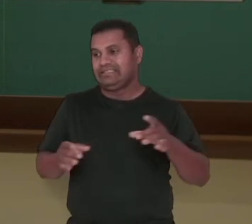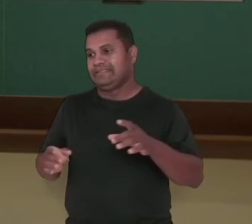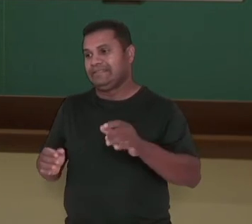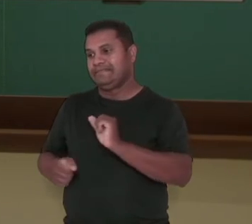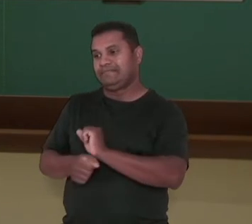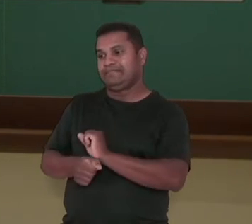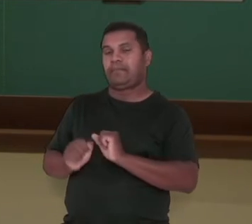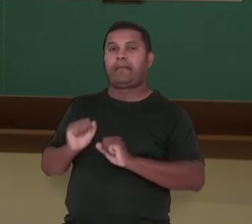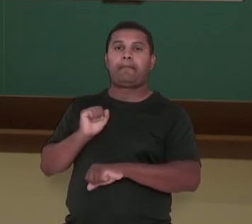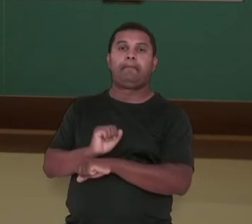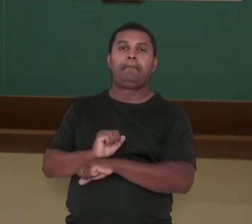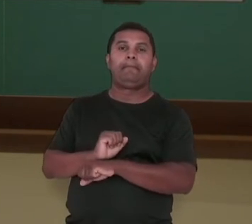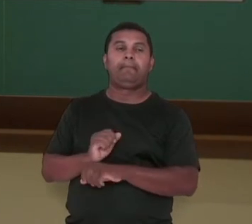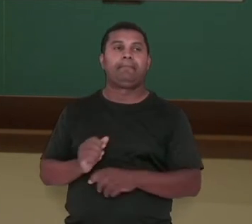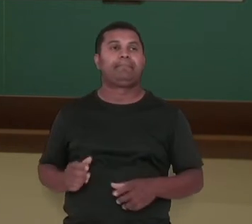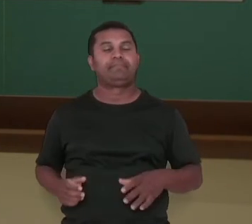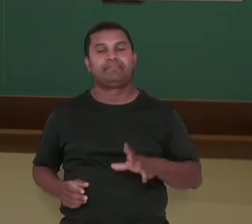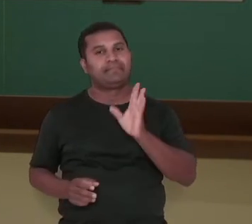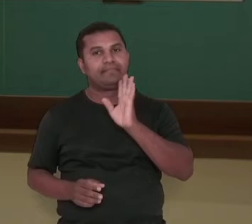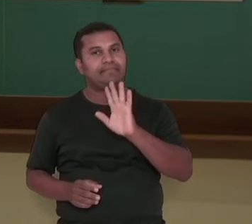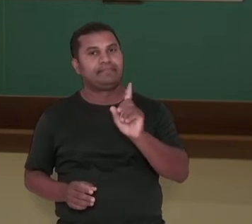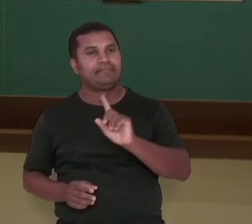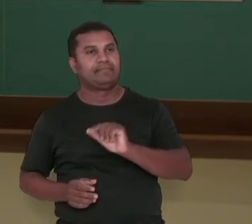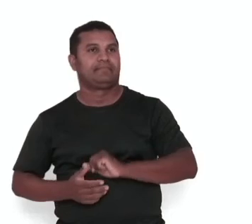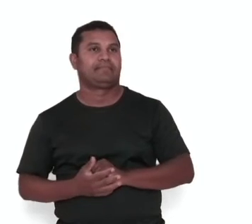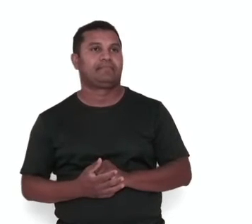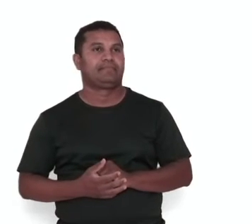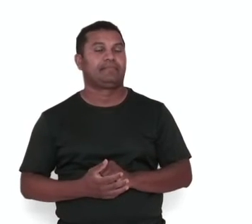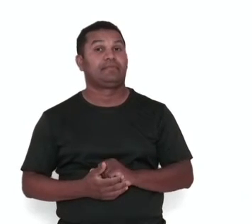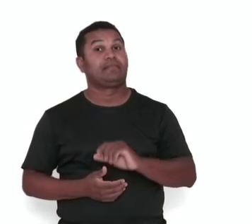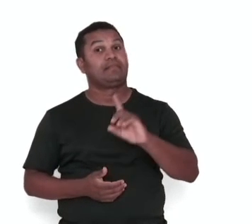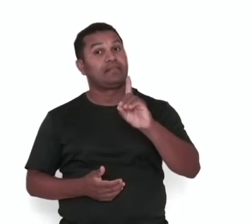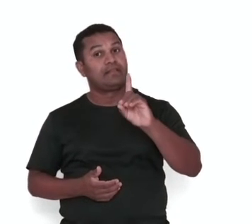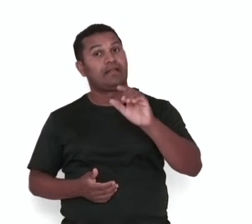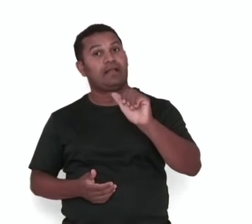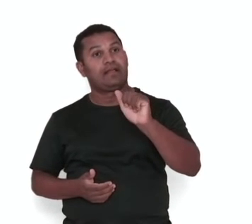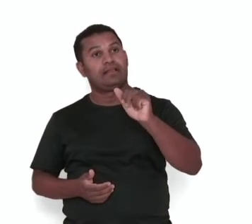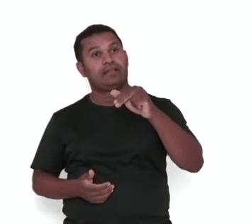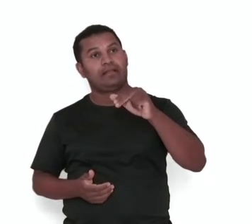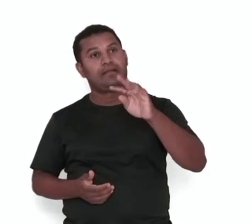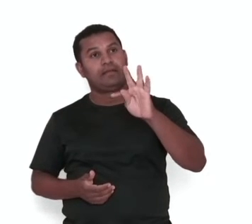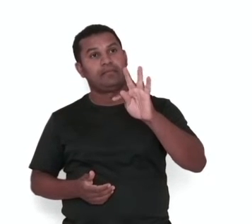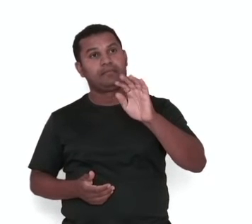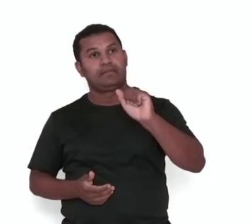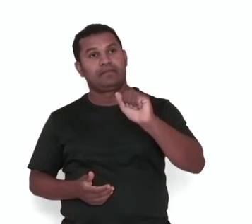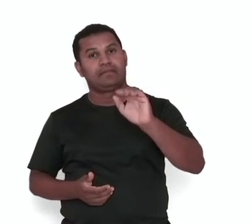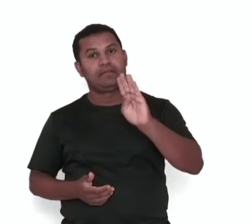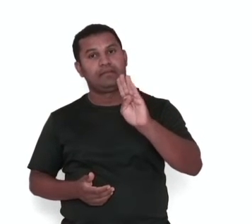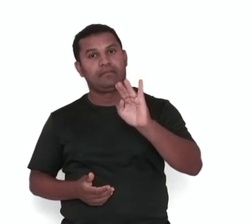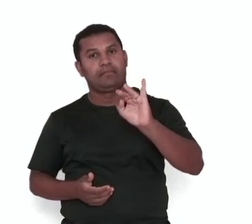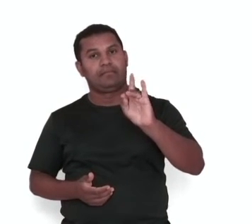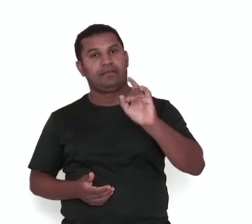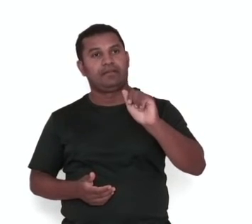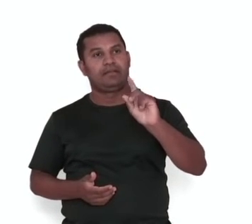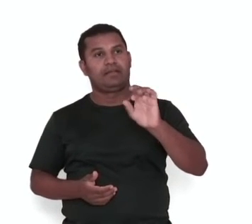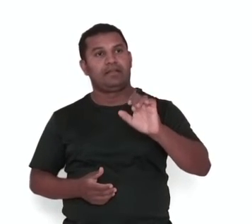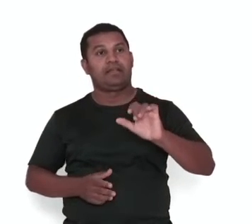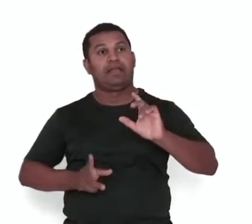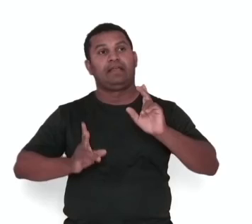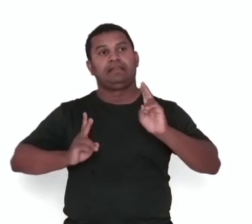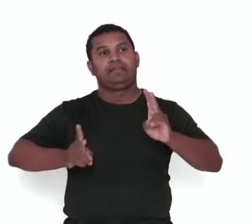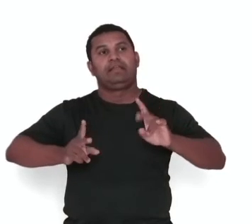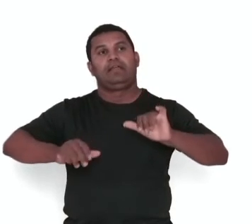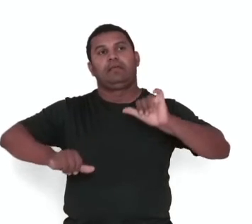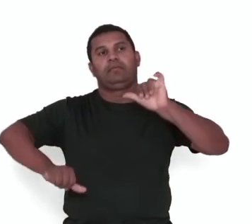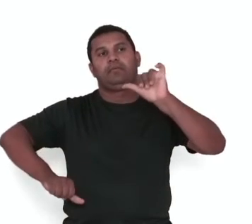né? O que mais? Adaptabilidade, então, é a propriedade ou qualidade do que é adaptável.